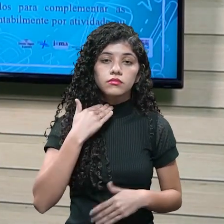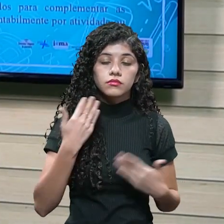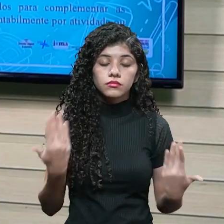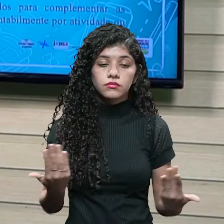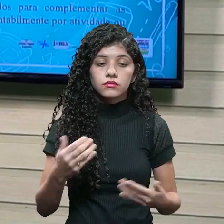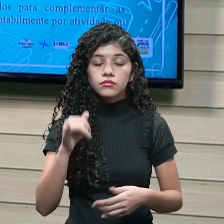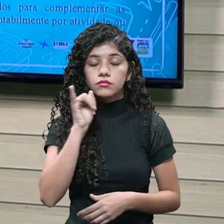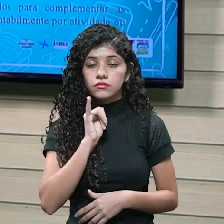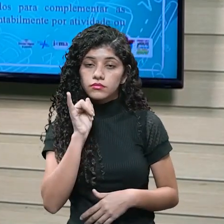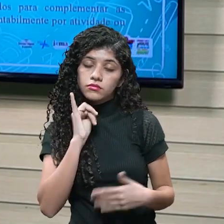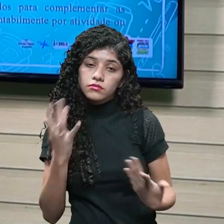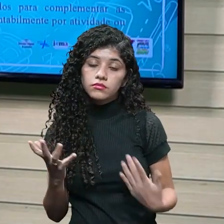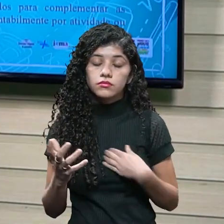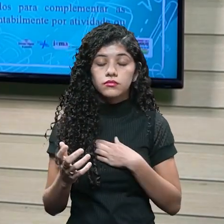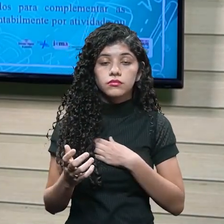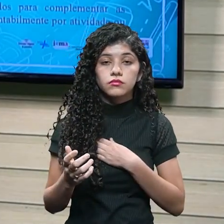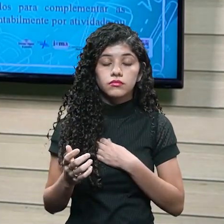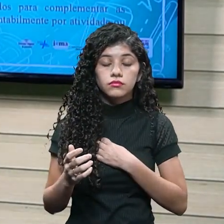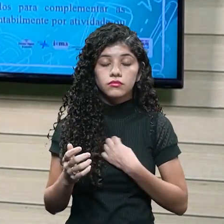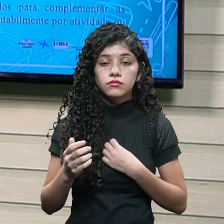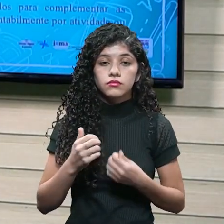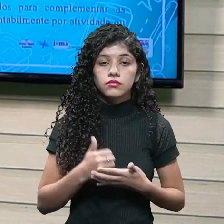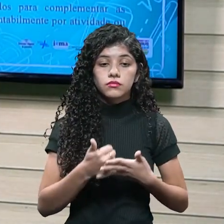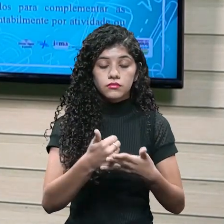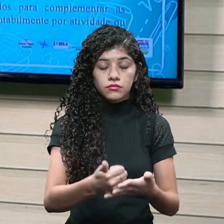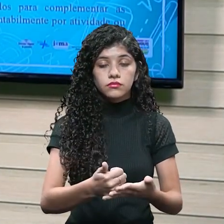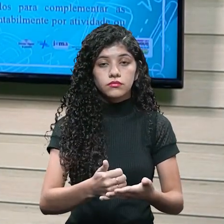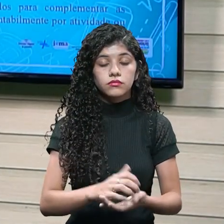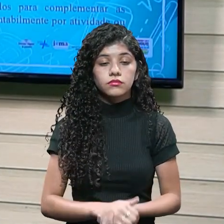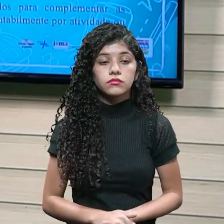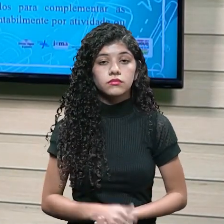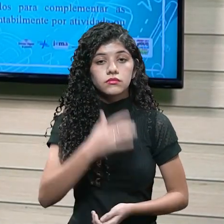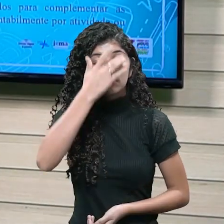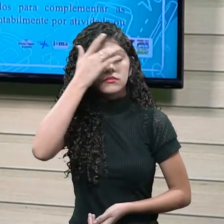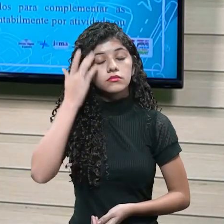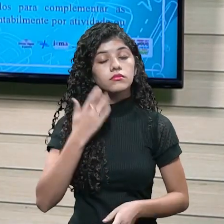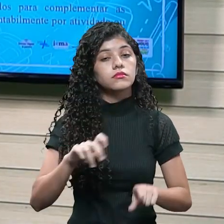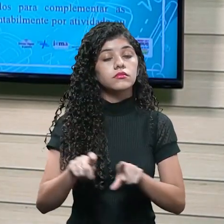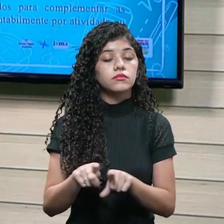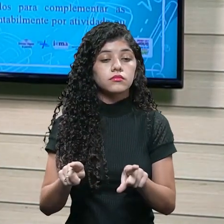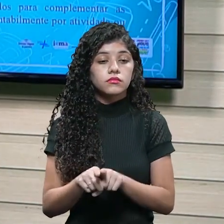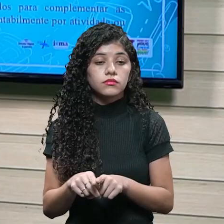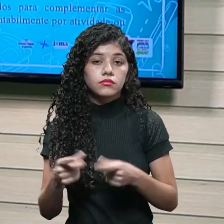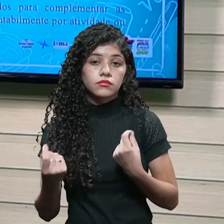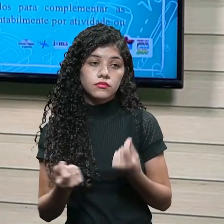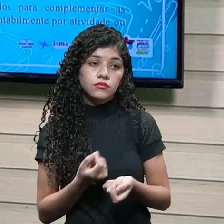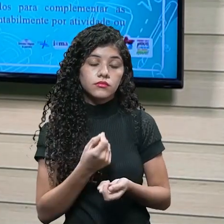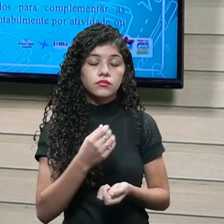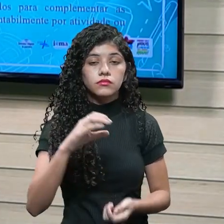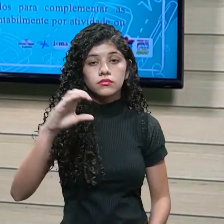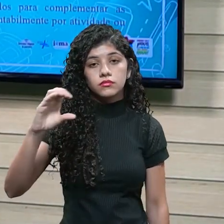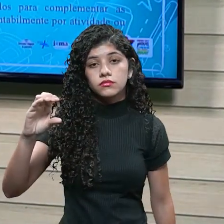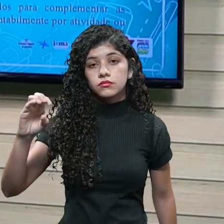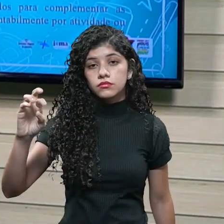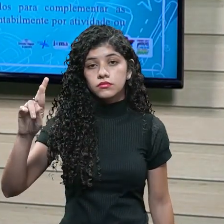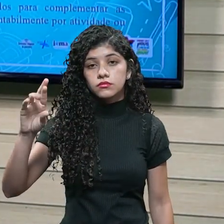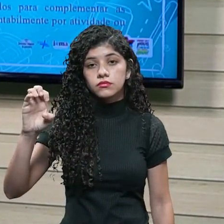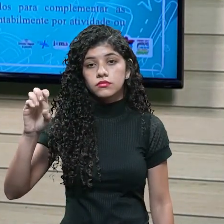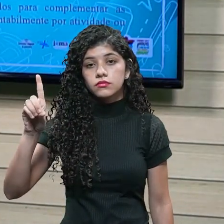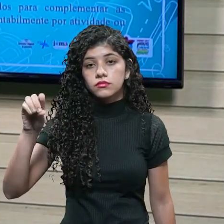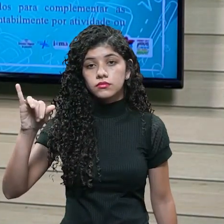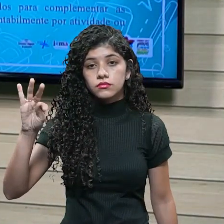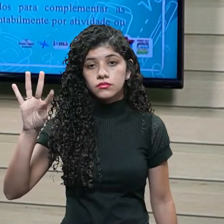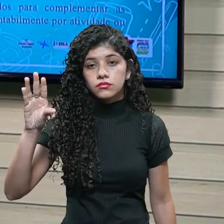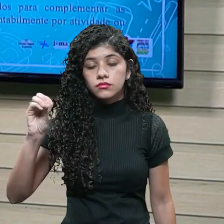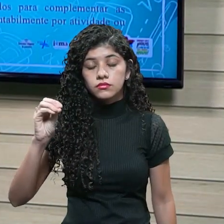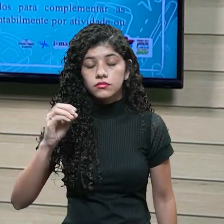dos bancos, como o Banco do Nordeste, o Banco da Amazônia, ajuda muito cooperativa, né? O pessoal aí que trabalha com crédito rural, então